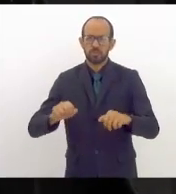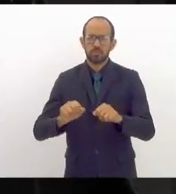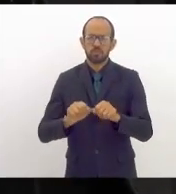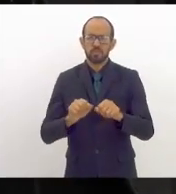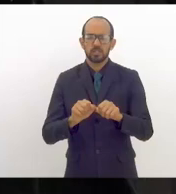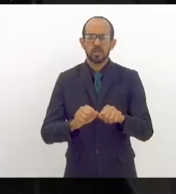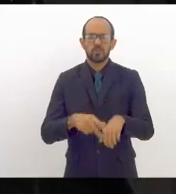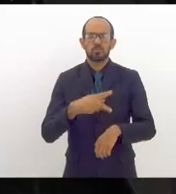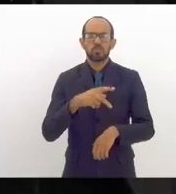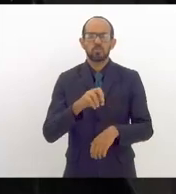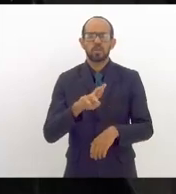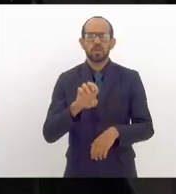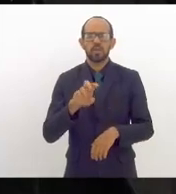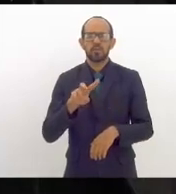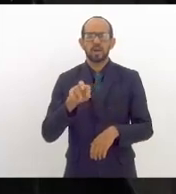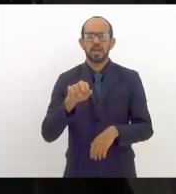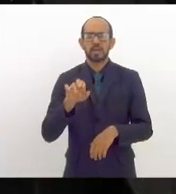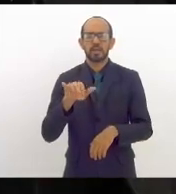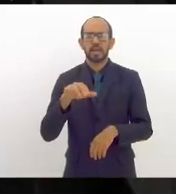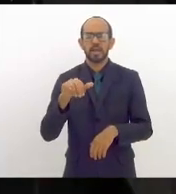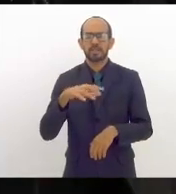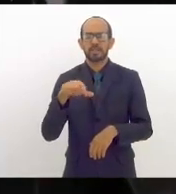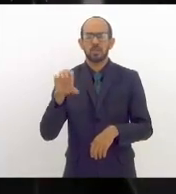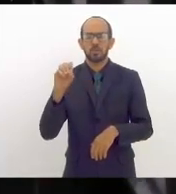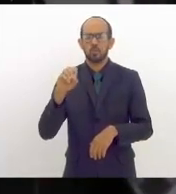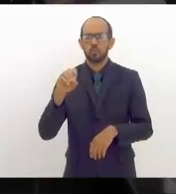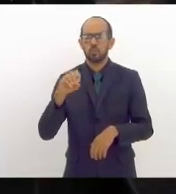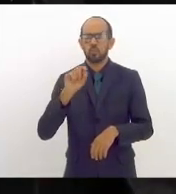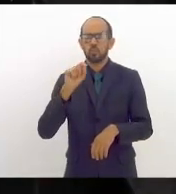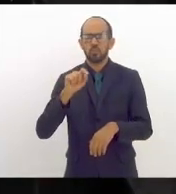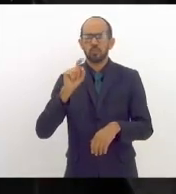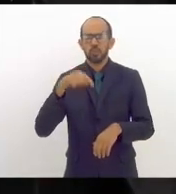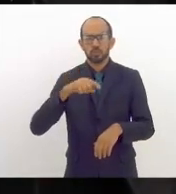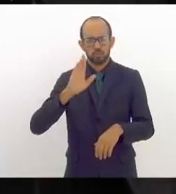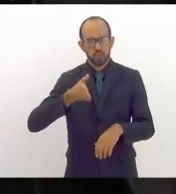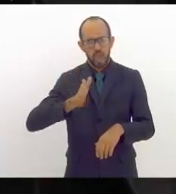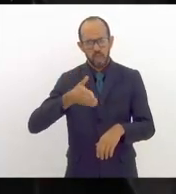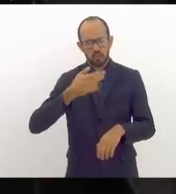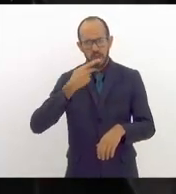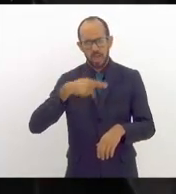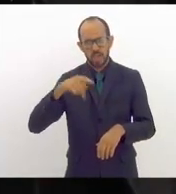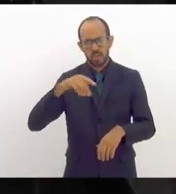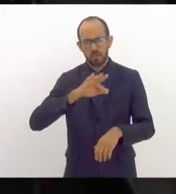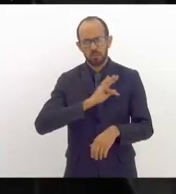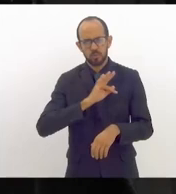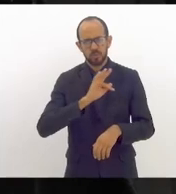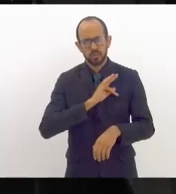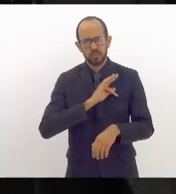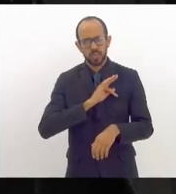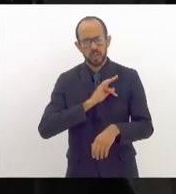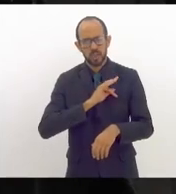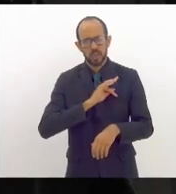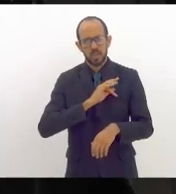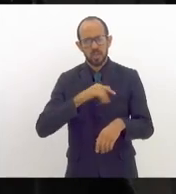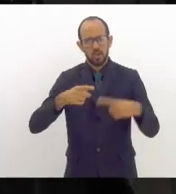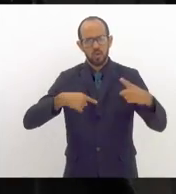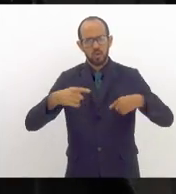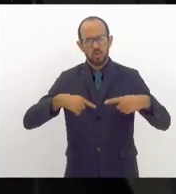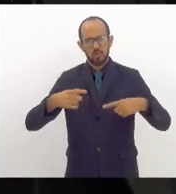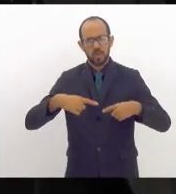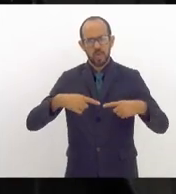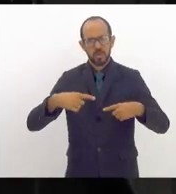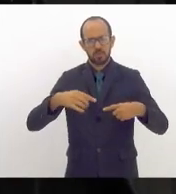e aqui já eu aqui já fiz referência dessa Tribuna a Polícia Rodoviária Federal porque